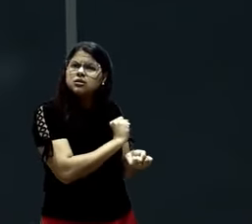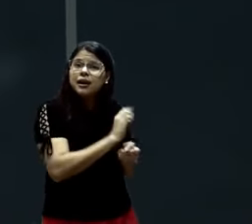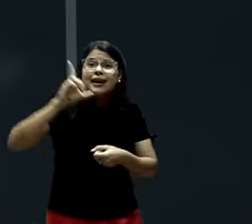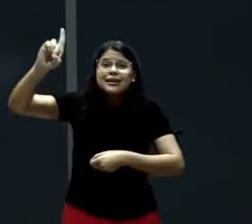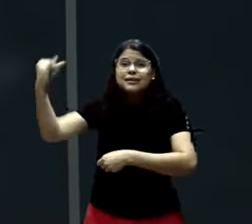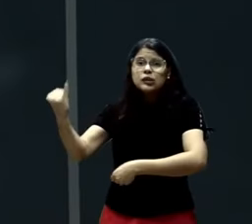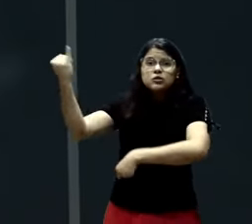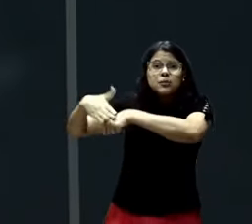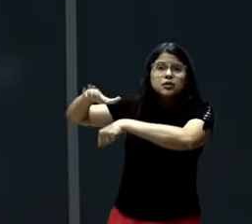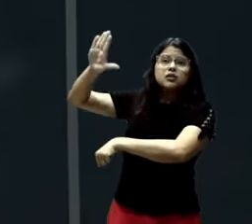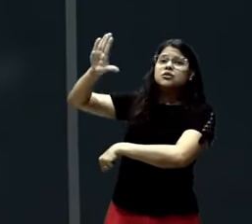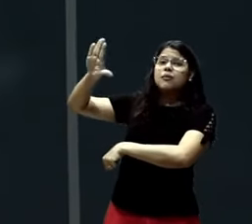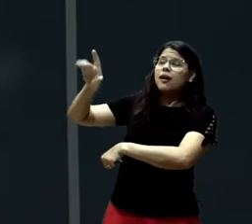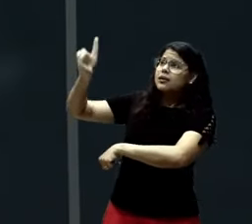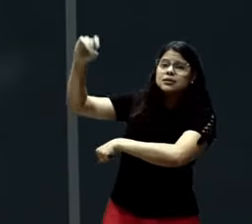falar com Deus.